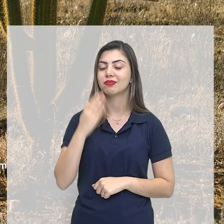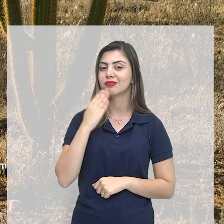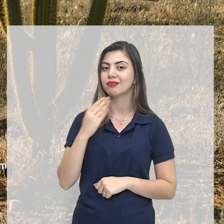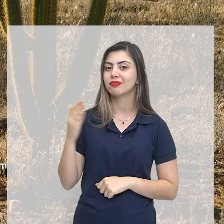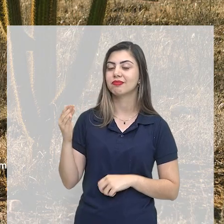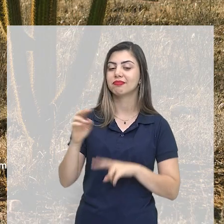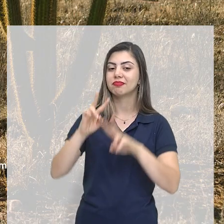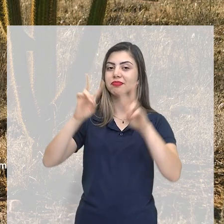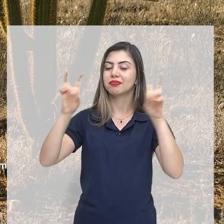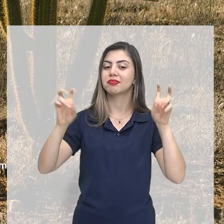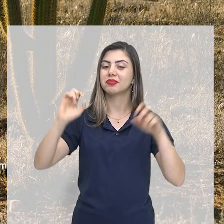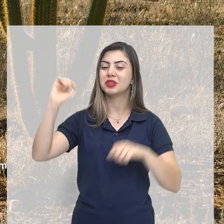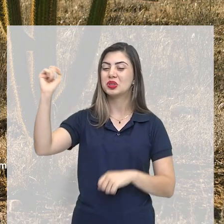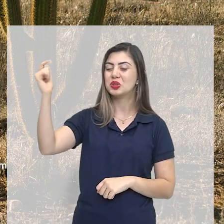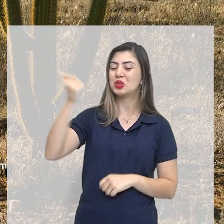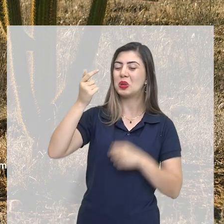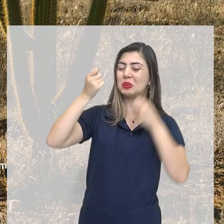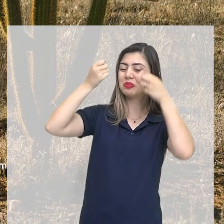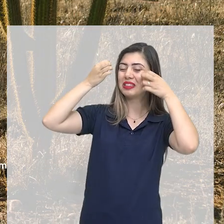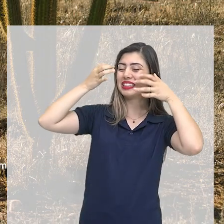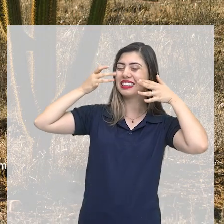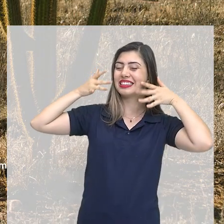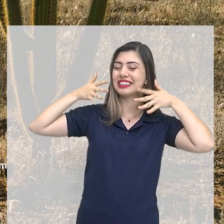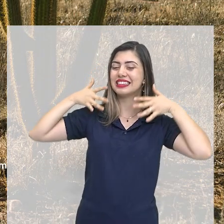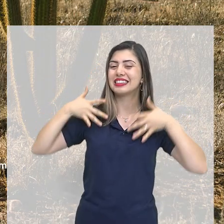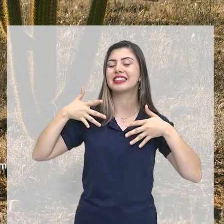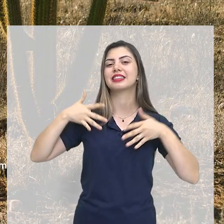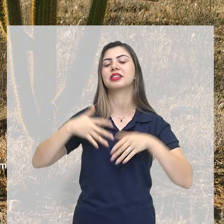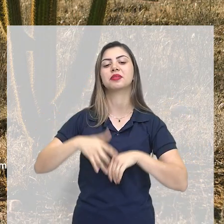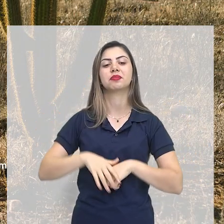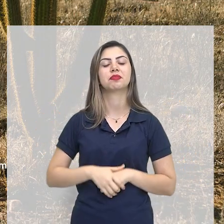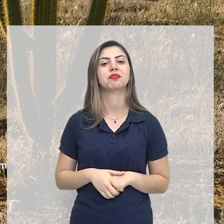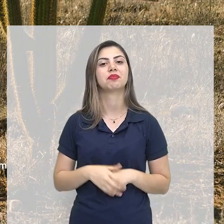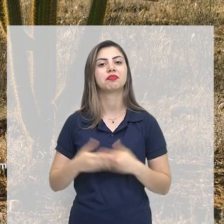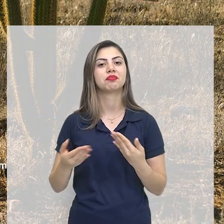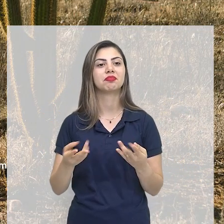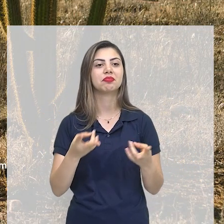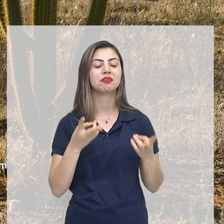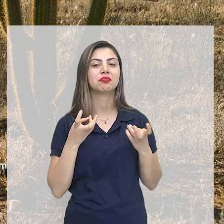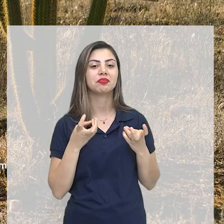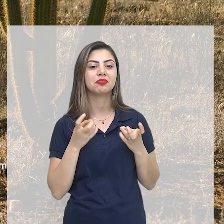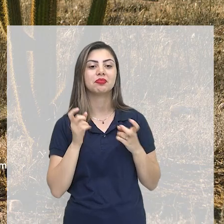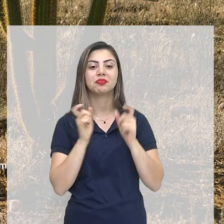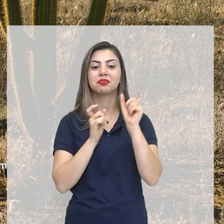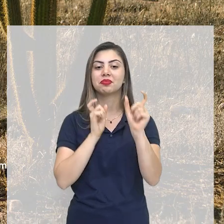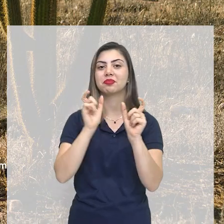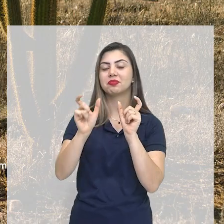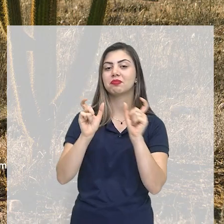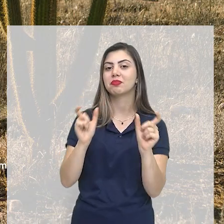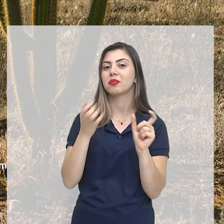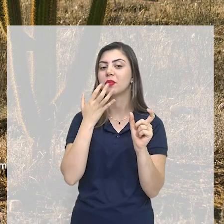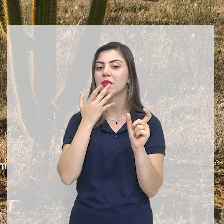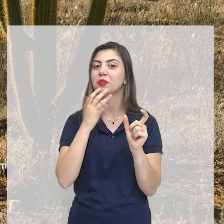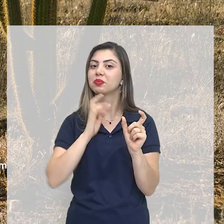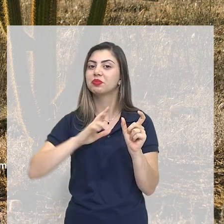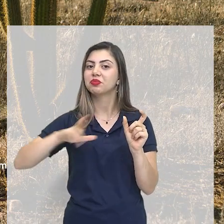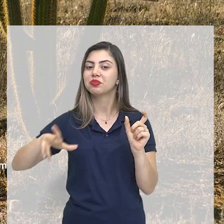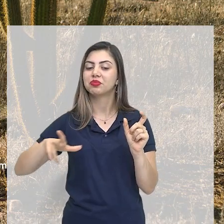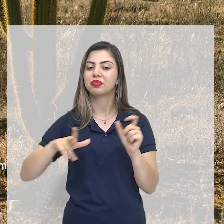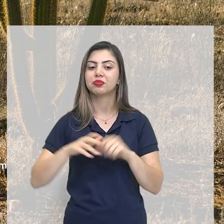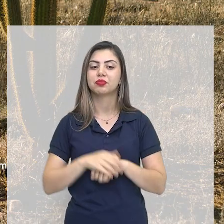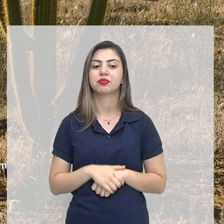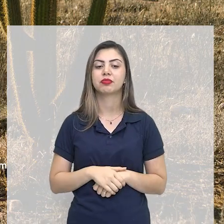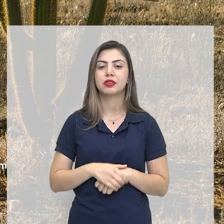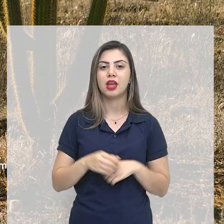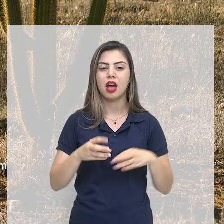aí ó, o sol escaldante. Observem bem as palavras que estão em destaque.